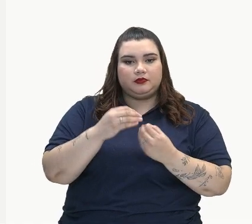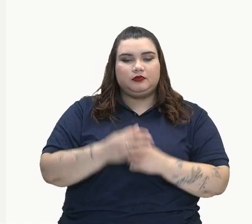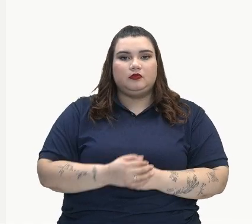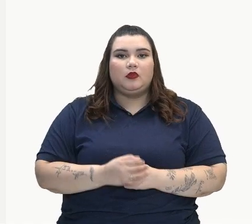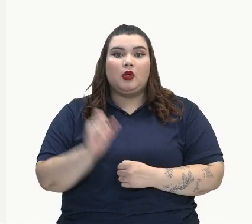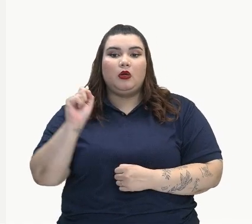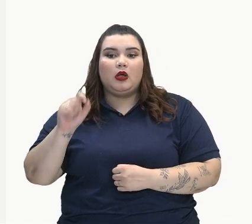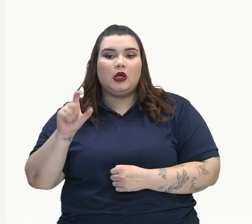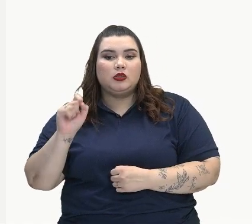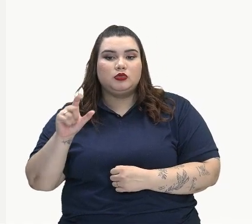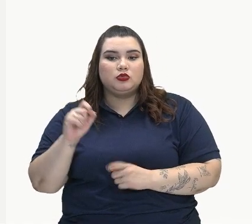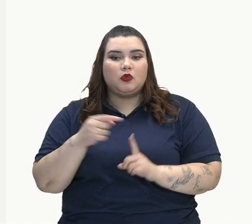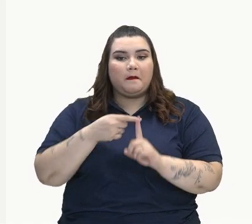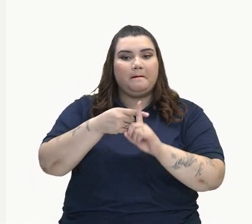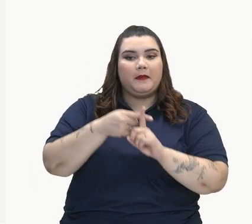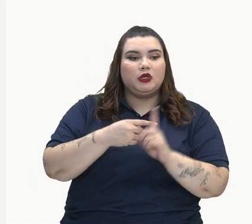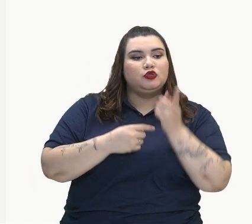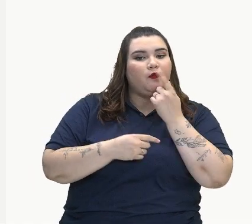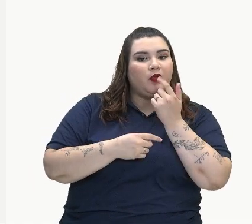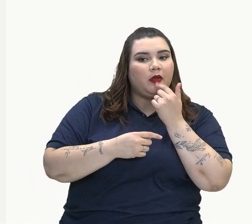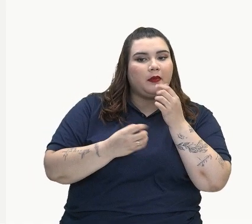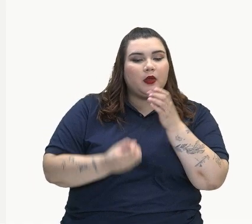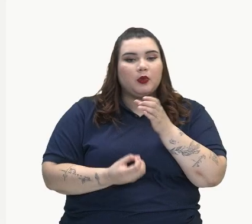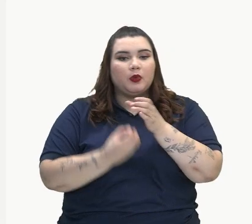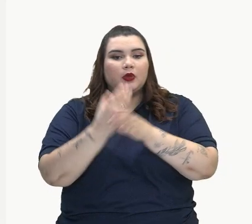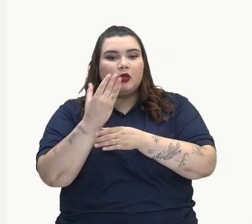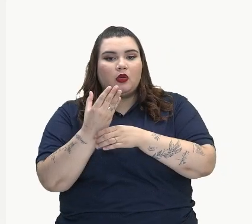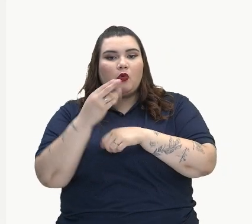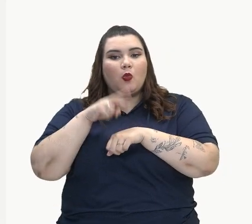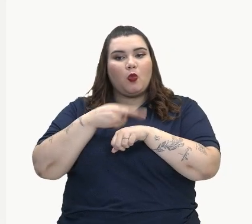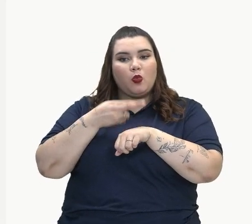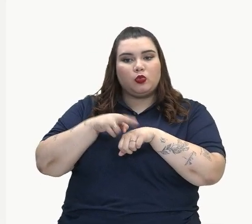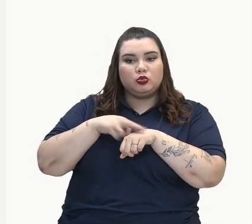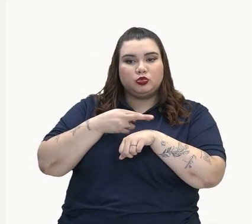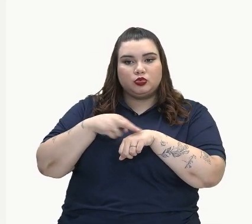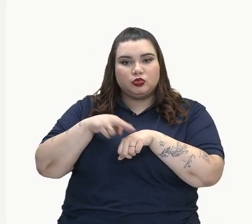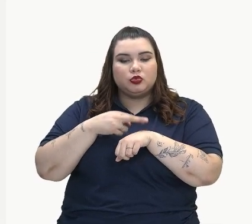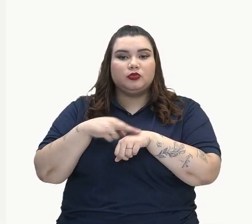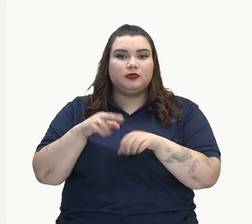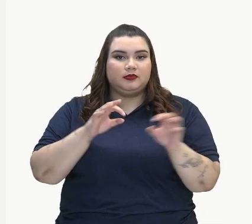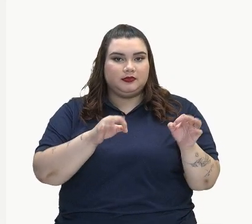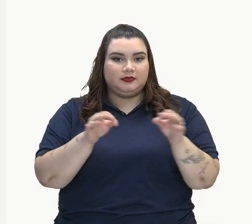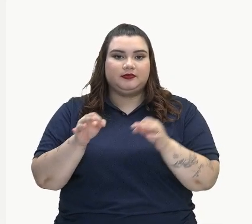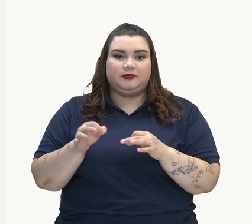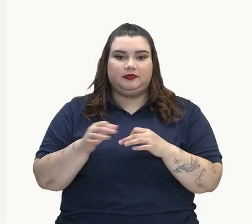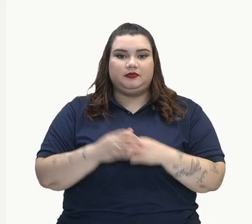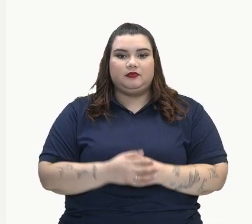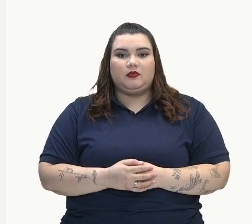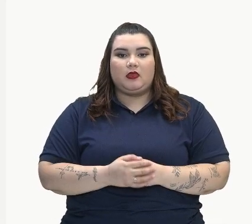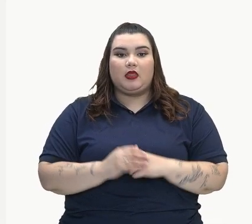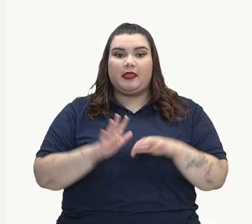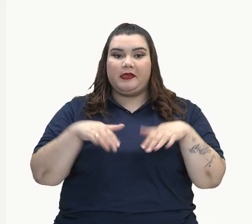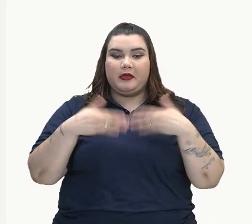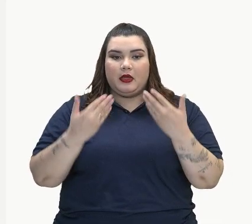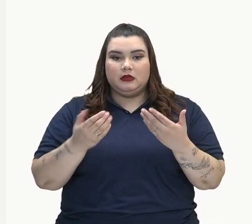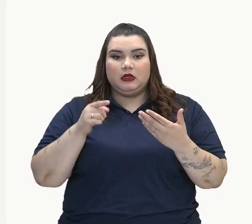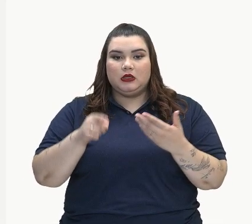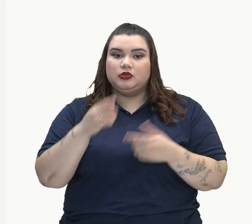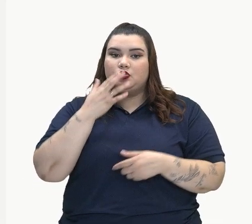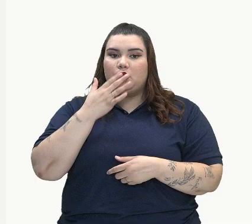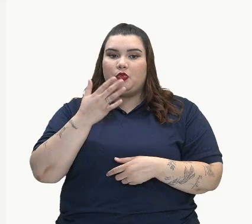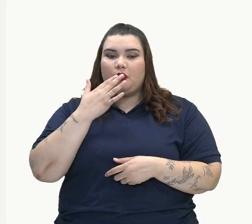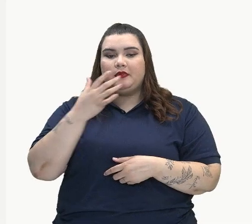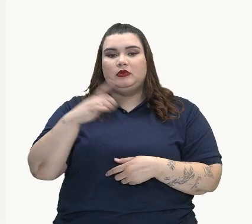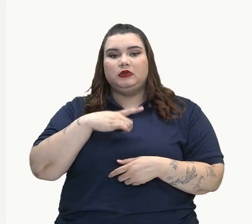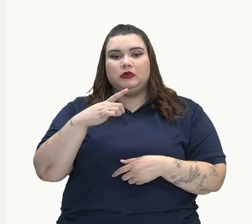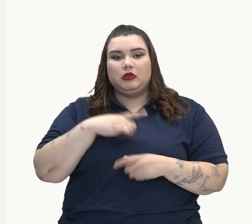o azul com o vermelho vai dar o violeta ou o roxo. E a partir dessas cores, nós vamos